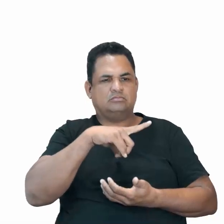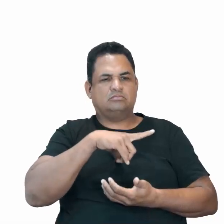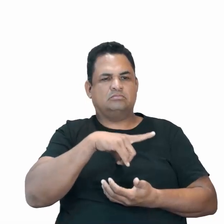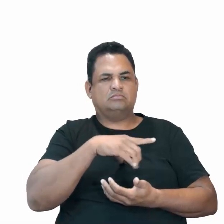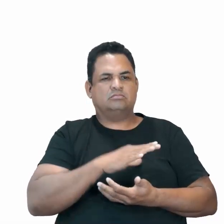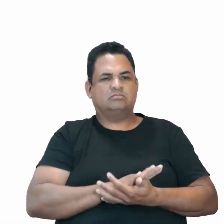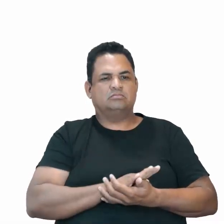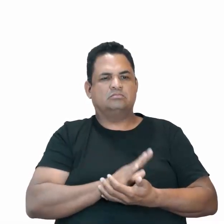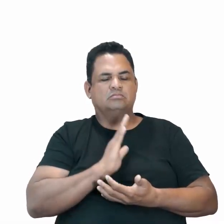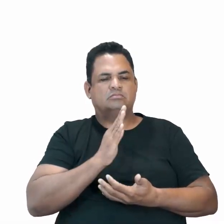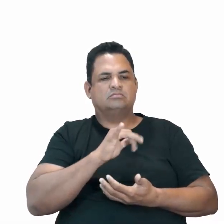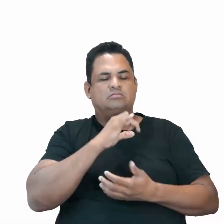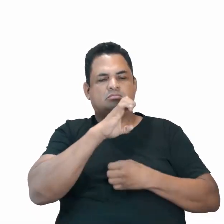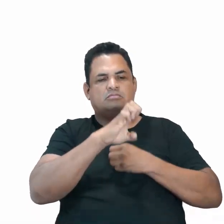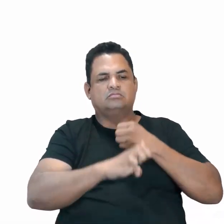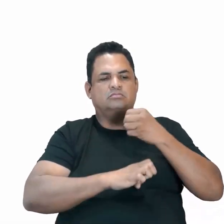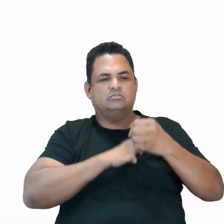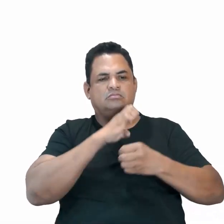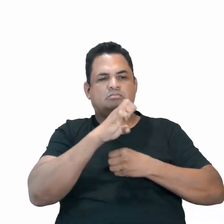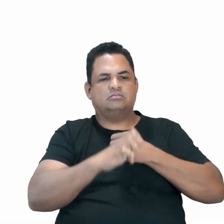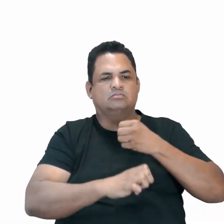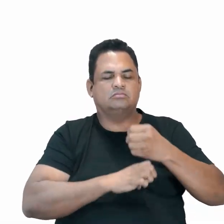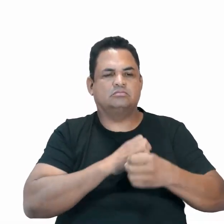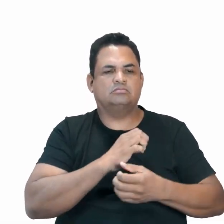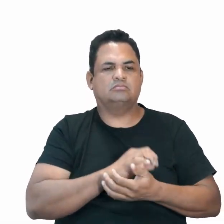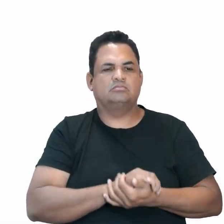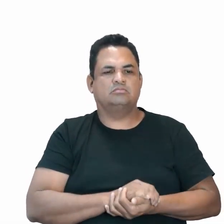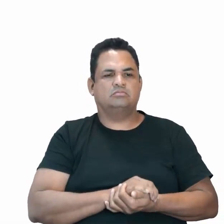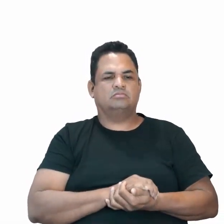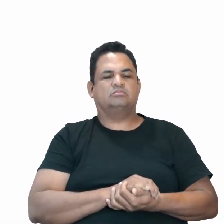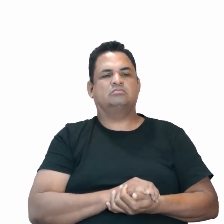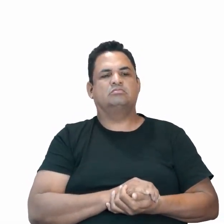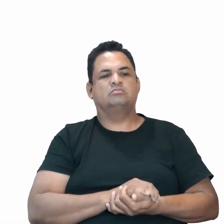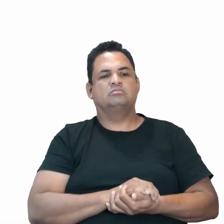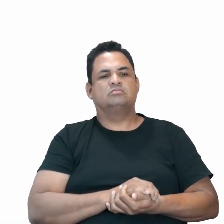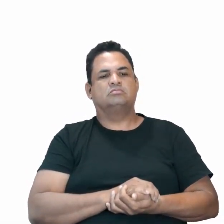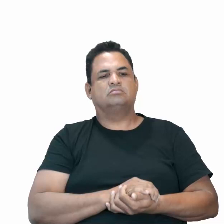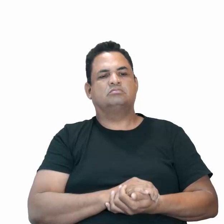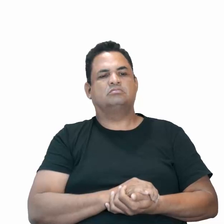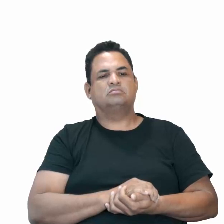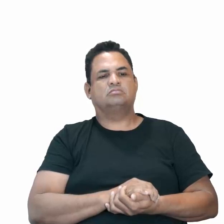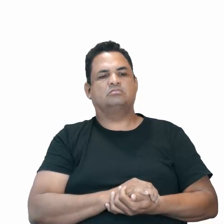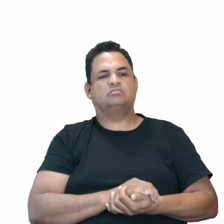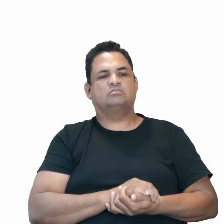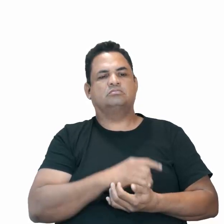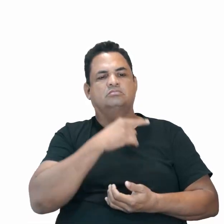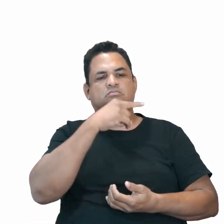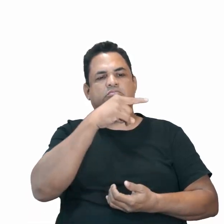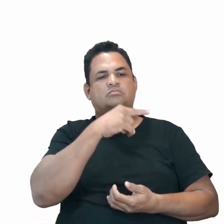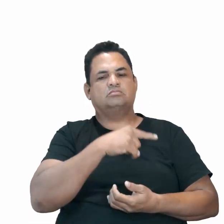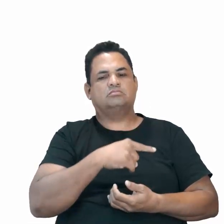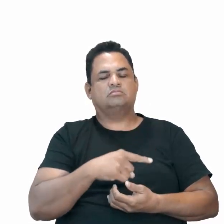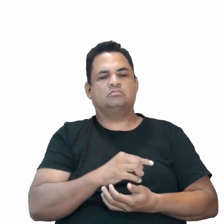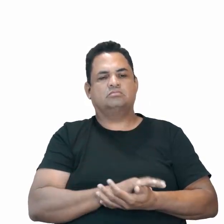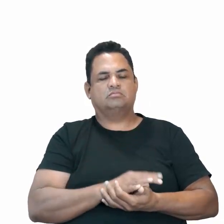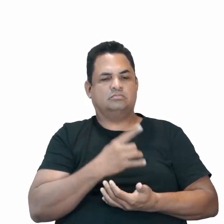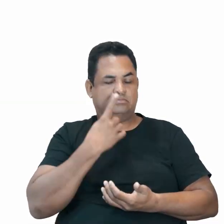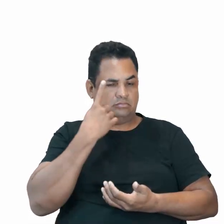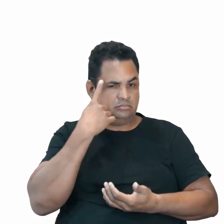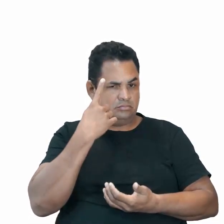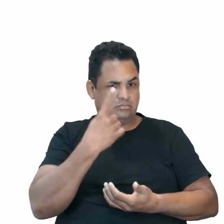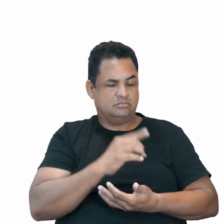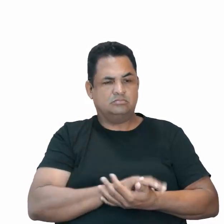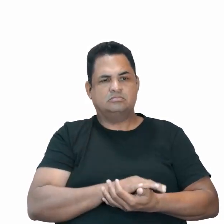falando de elétron, vamos fazer com elétron, fica melhor. Negativo, negativo, negativo, negativo. Aí você pensa, eu tenho